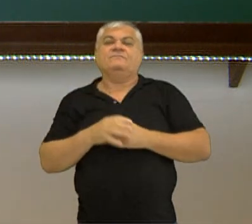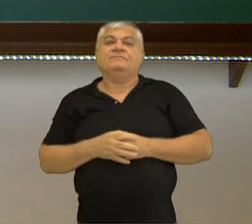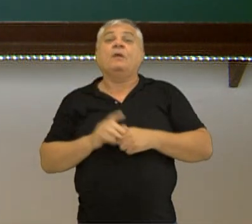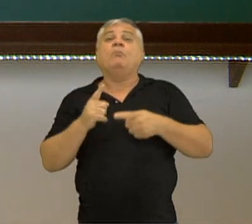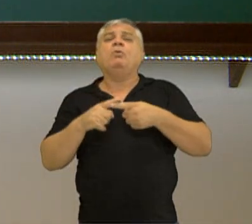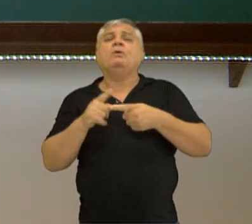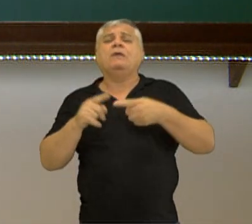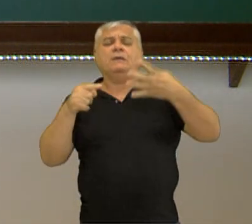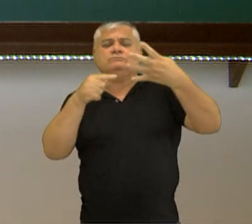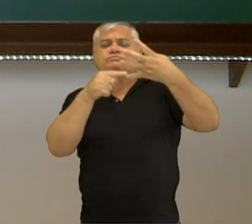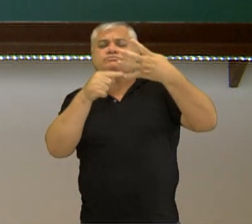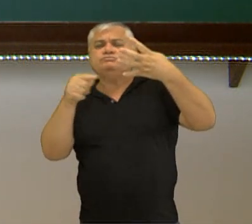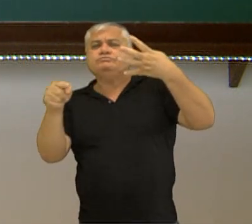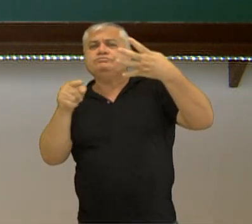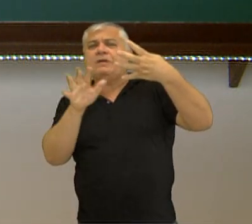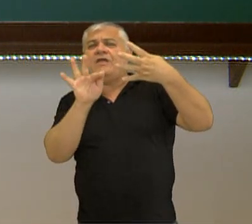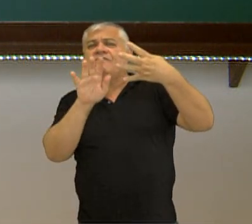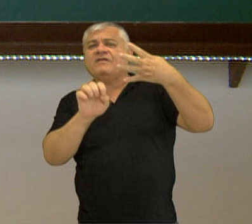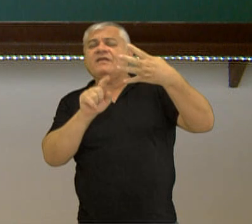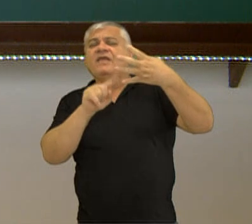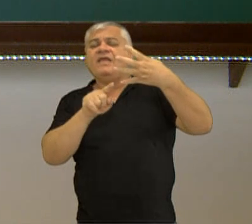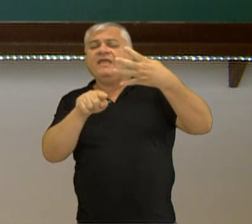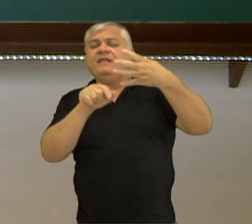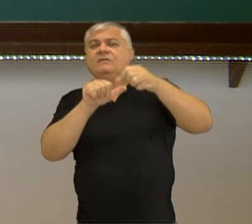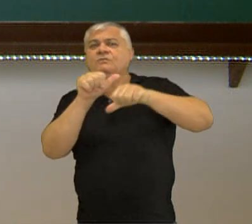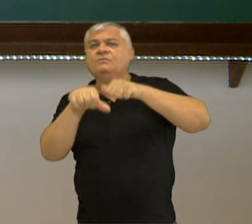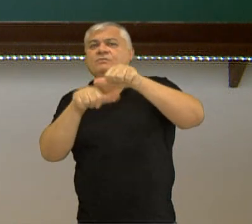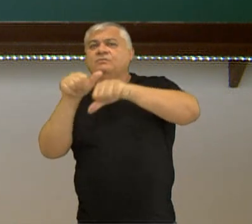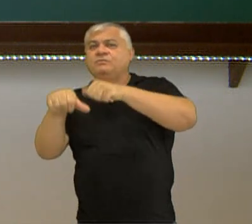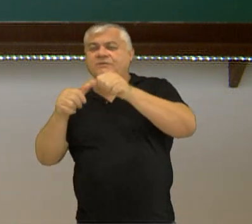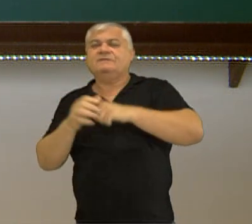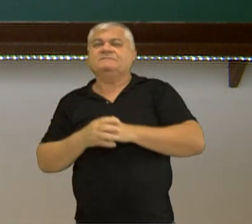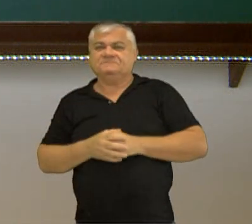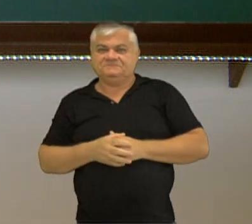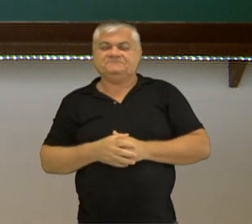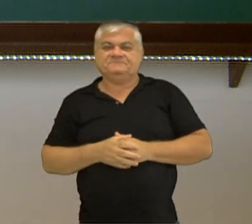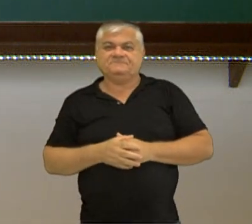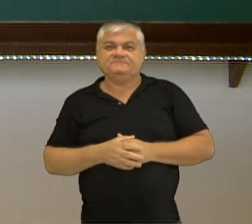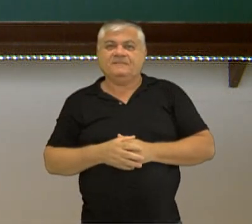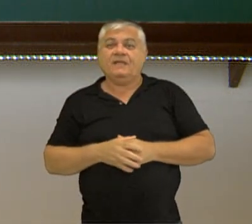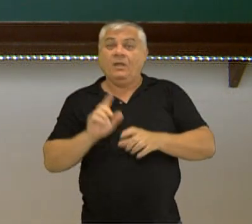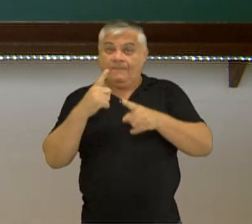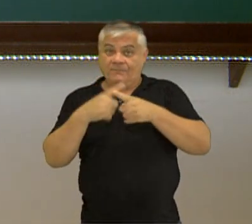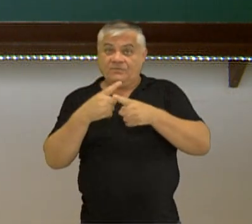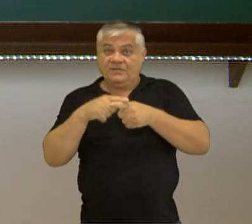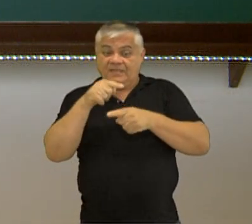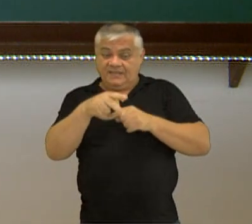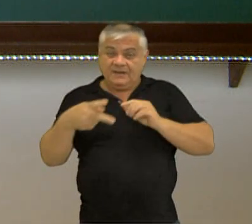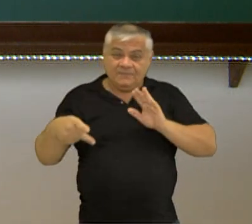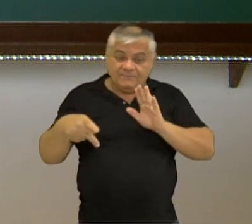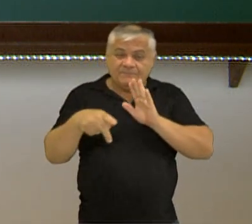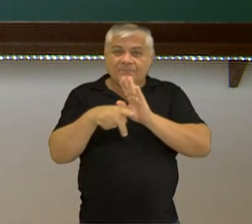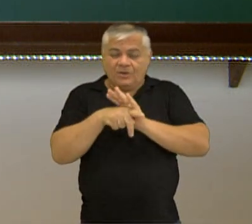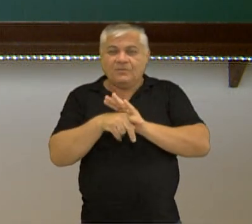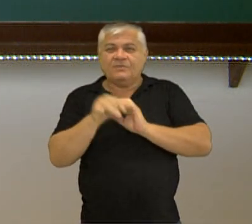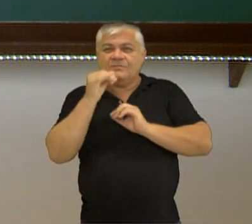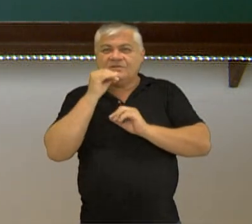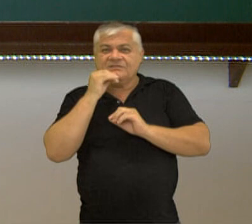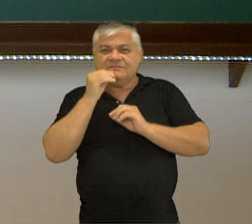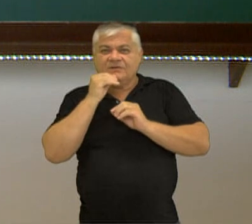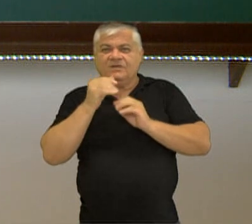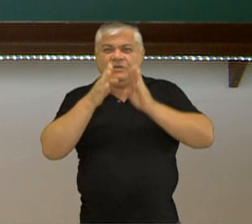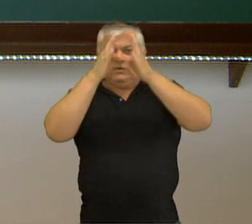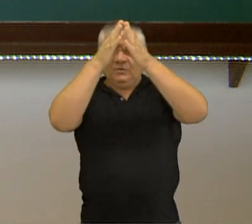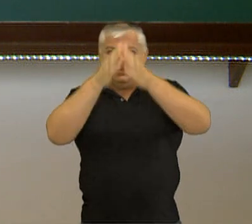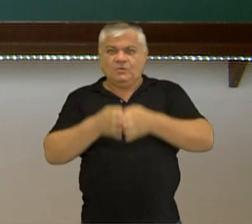lá no grupo dos elementos de transição. O ferro, ele pertence àquela coluna lá,